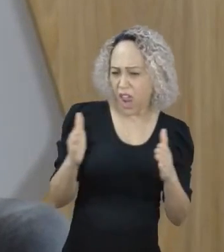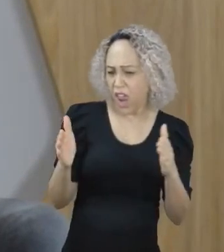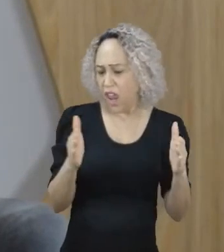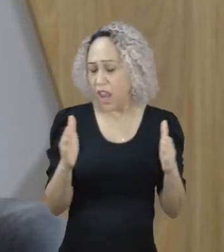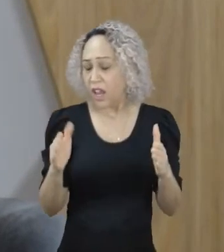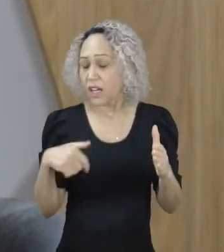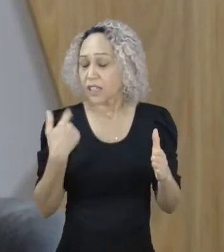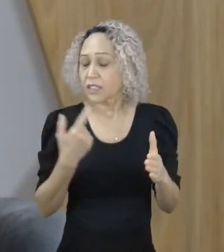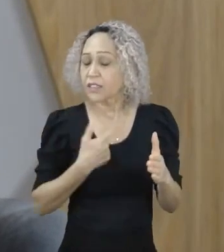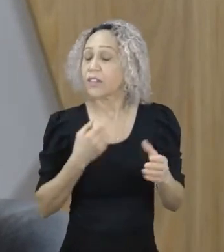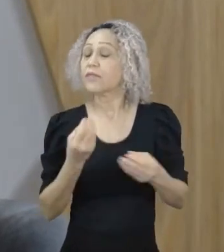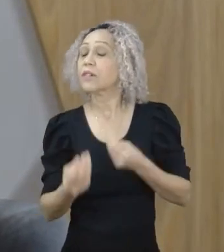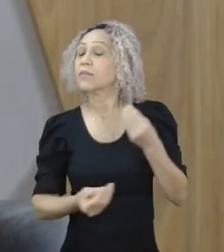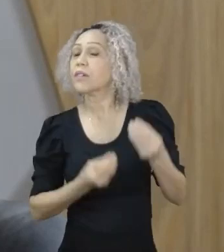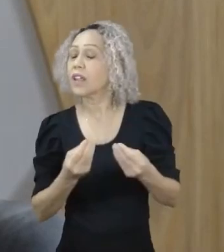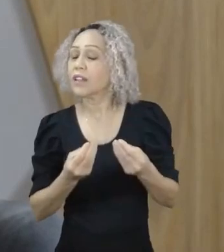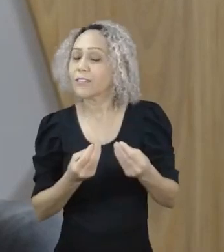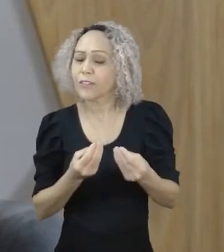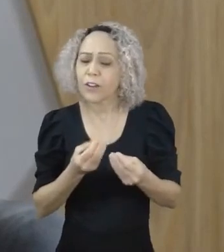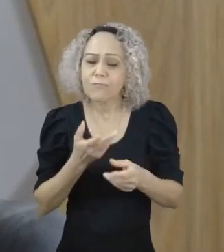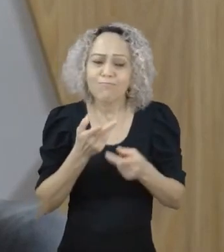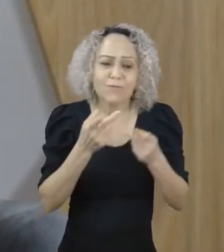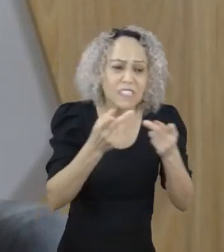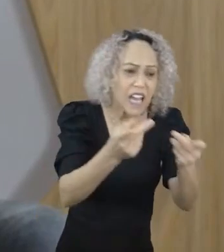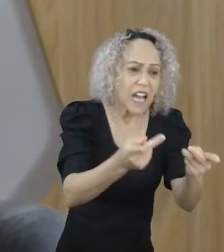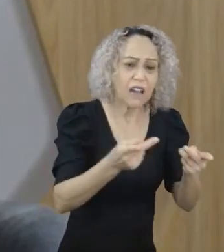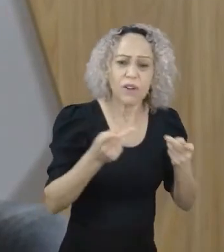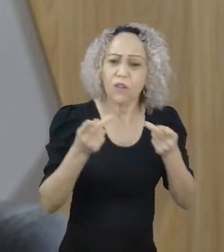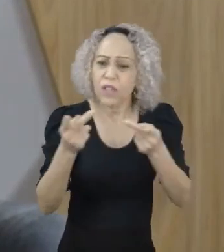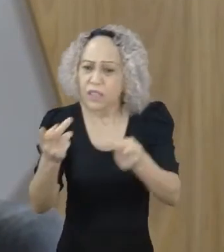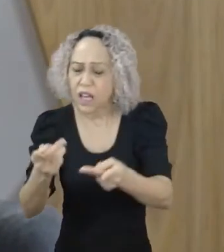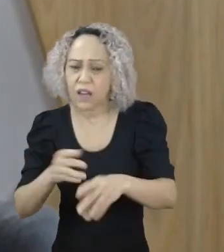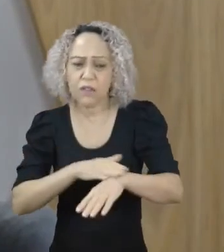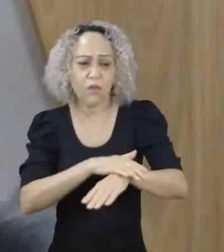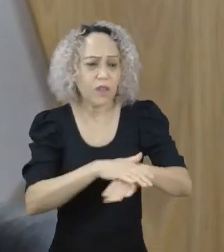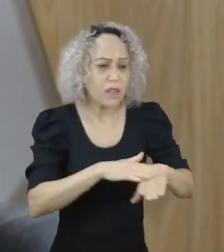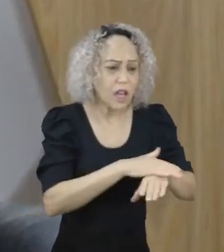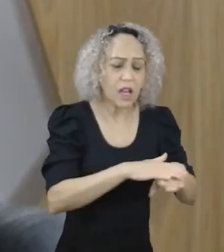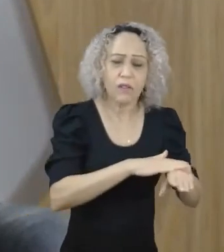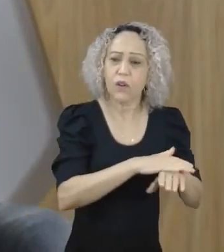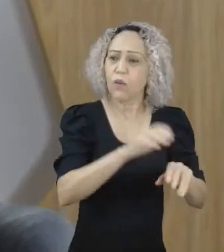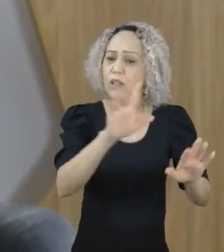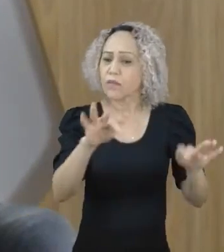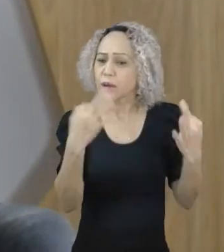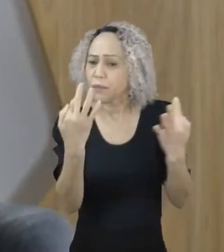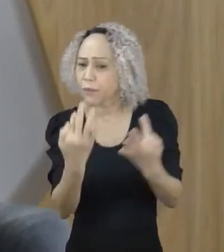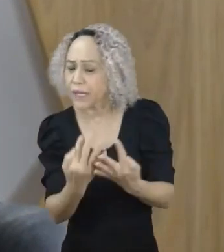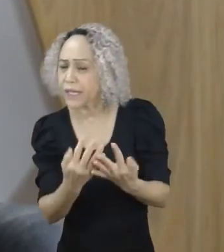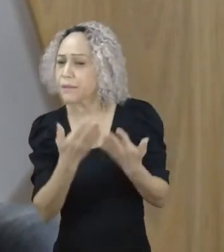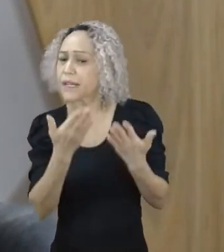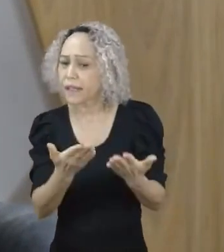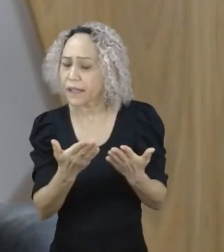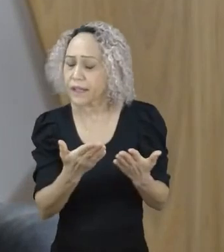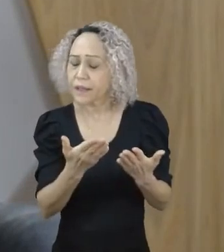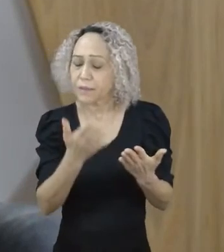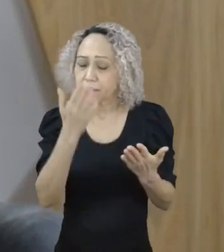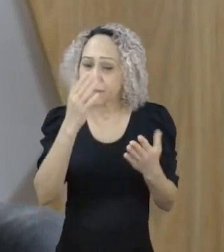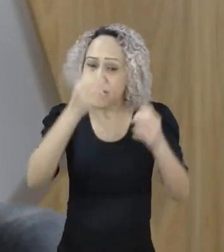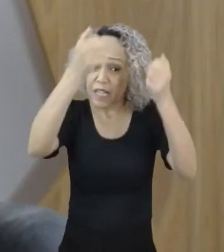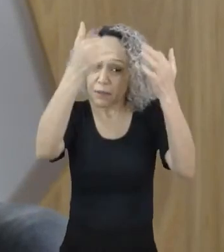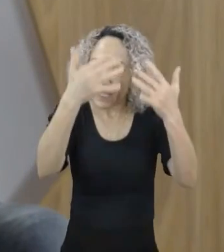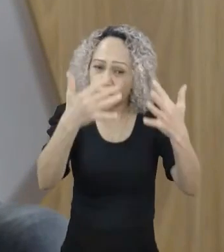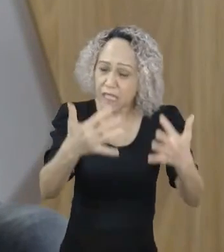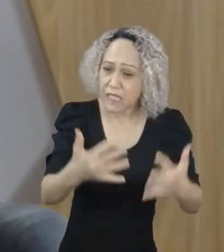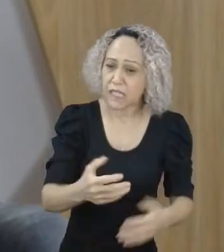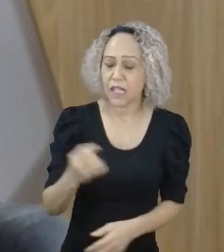confiança na vacinação no Brasil, que fez com que a gente tivesse, claro, também com os investimentos em produção de vacinas, em compra